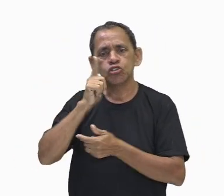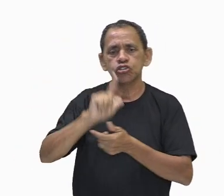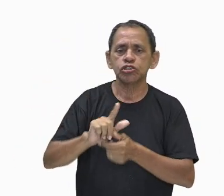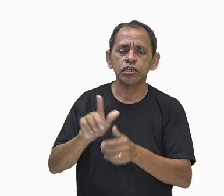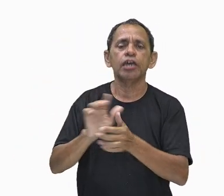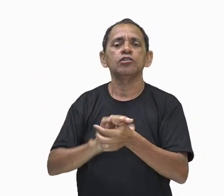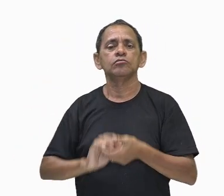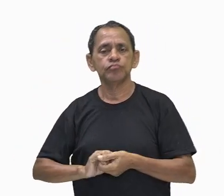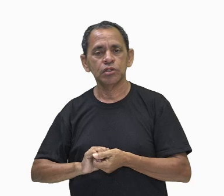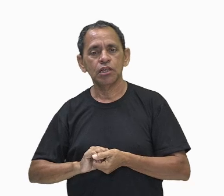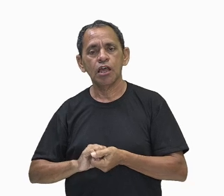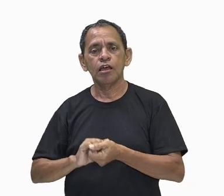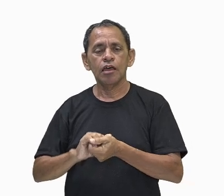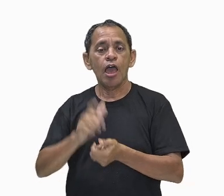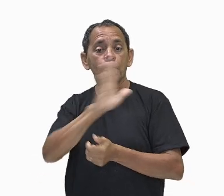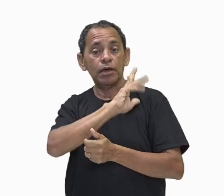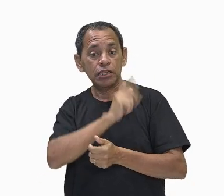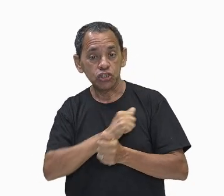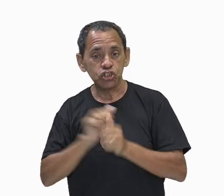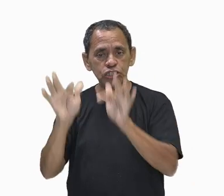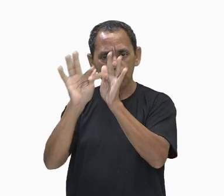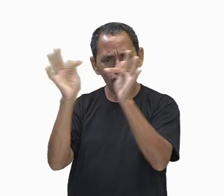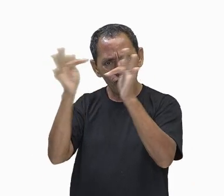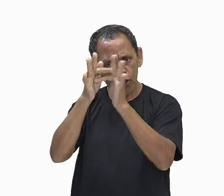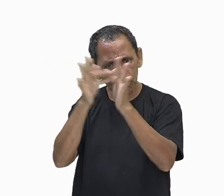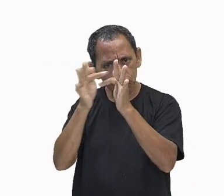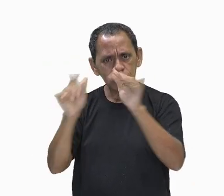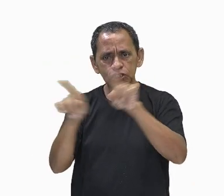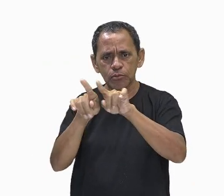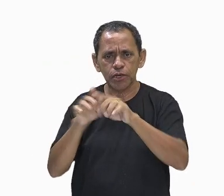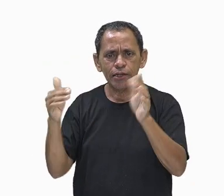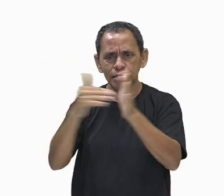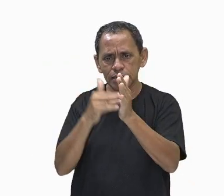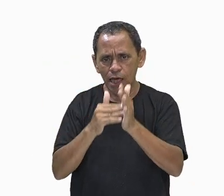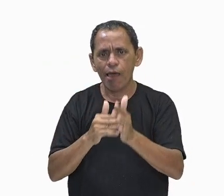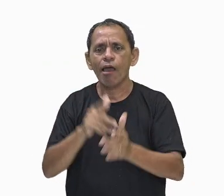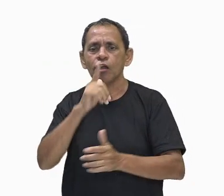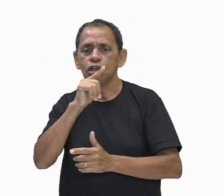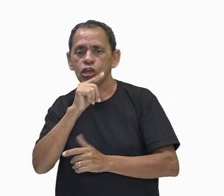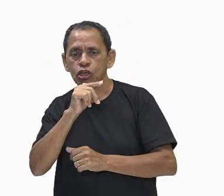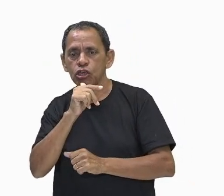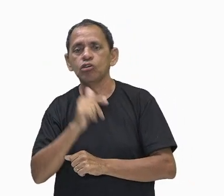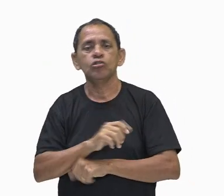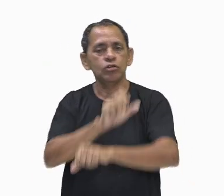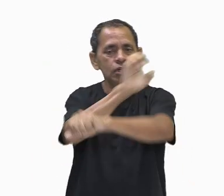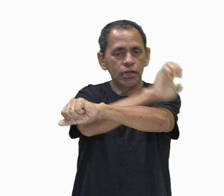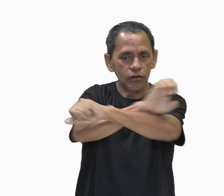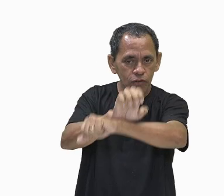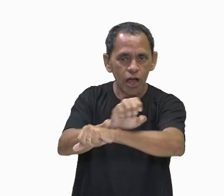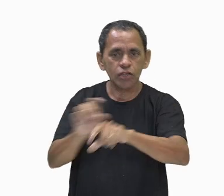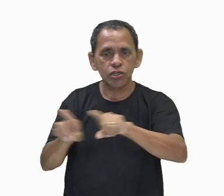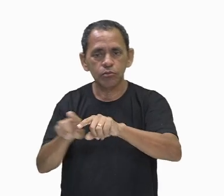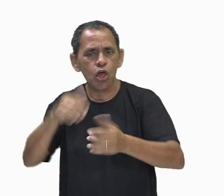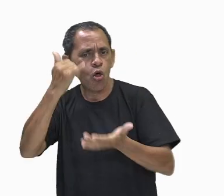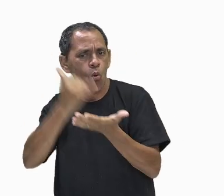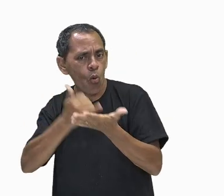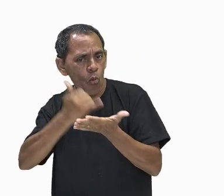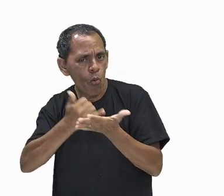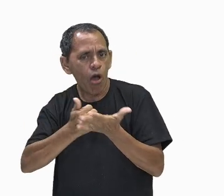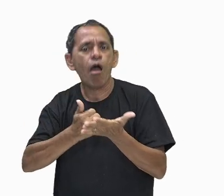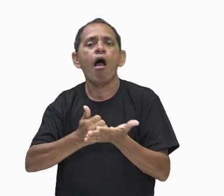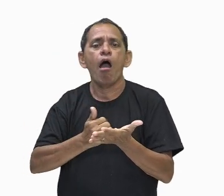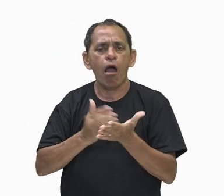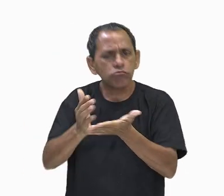e a Palestina, estenderam seu domínio até o rio Eufrates. Exigiram pesados impostos dos povos